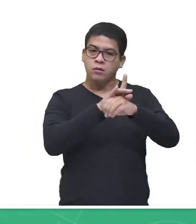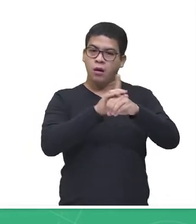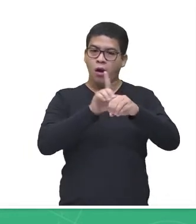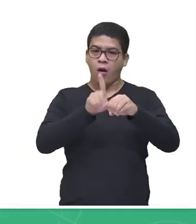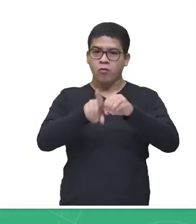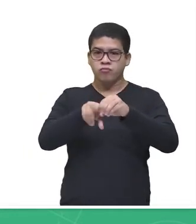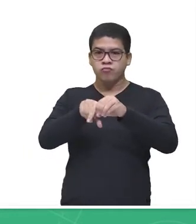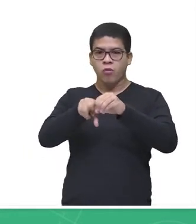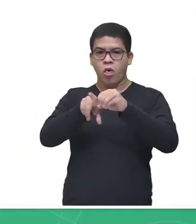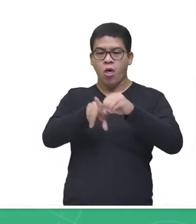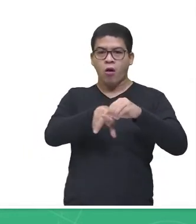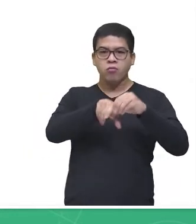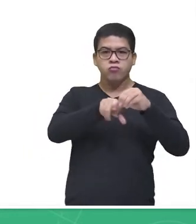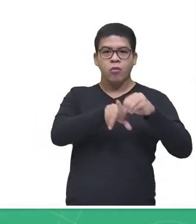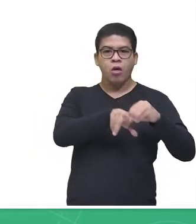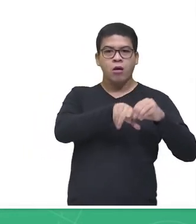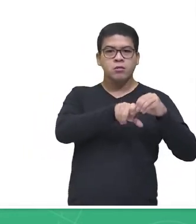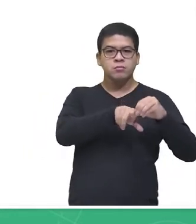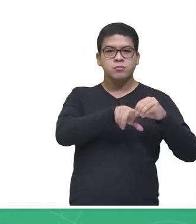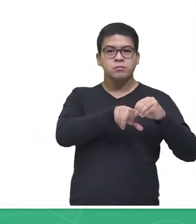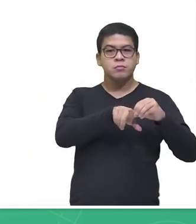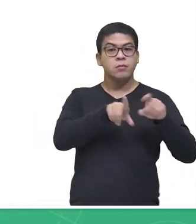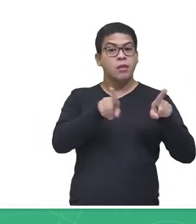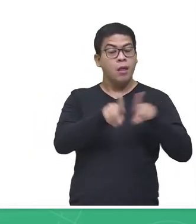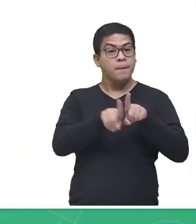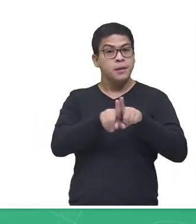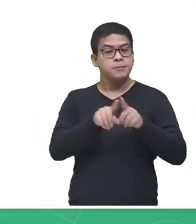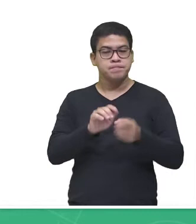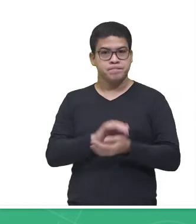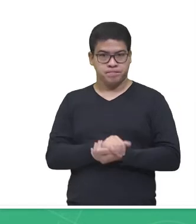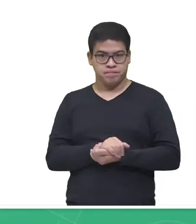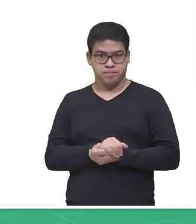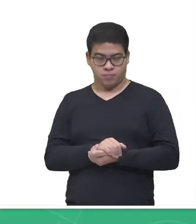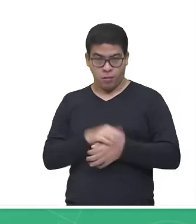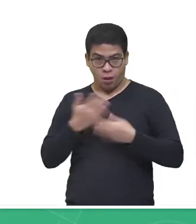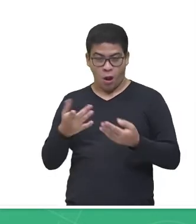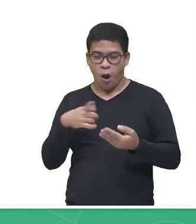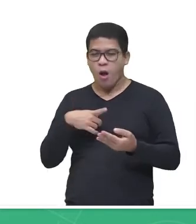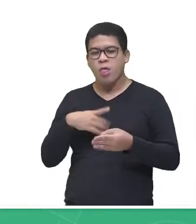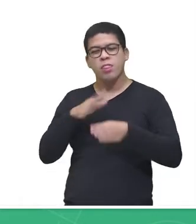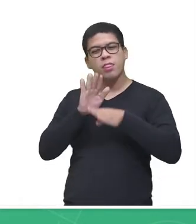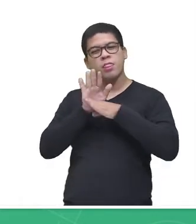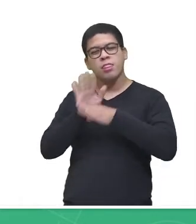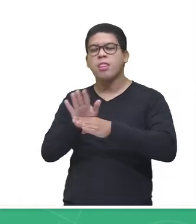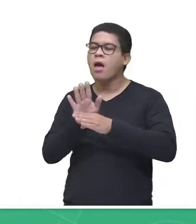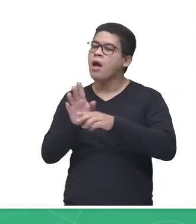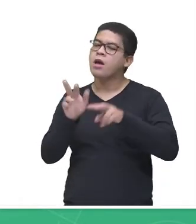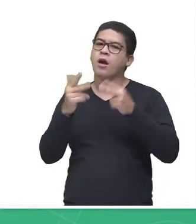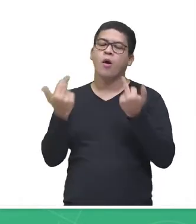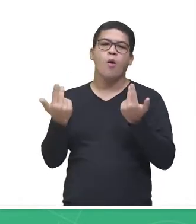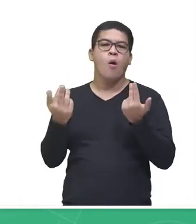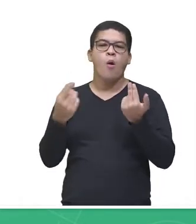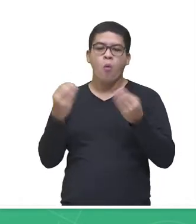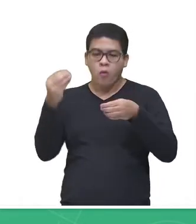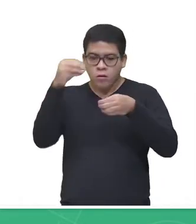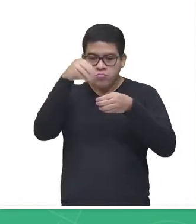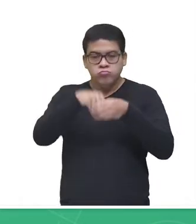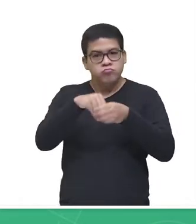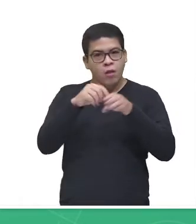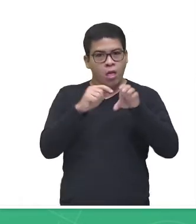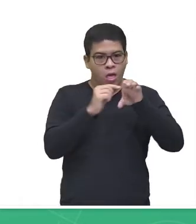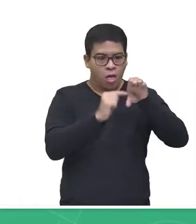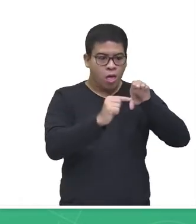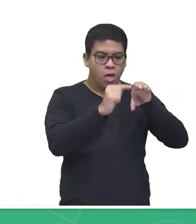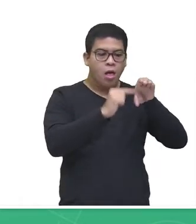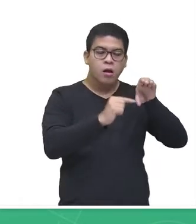superfície celular como se fossem pelos microscópicos. E eles têm a mesma estrutura interna e se originam de centríolos